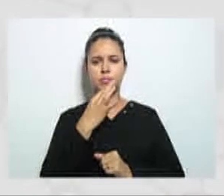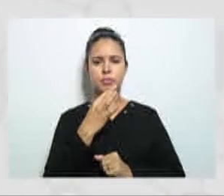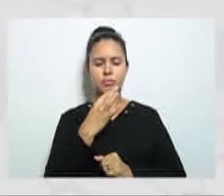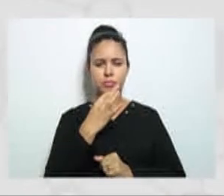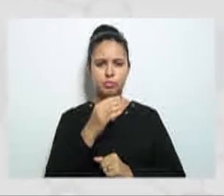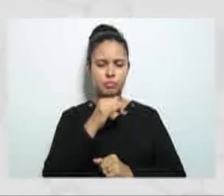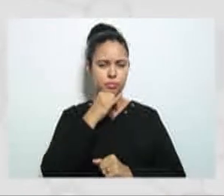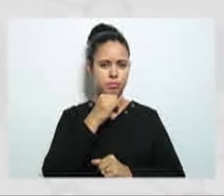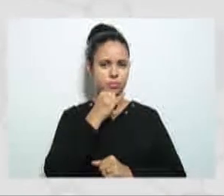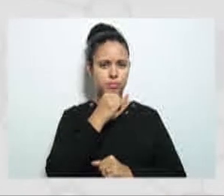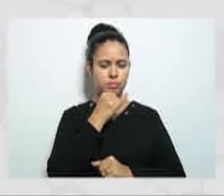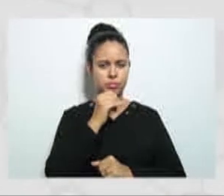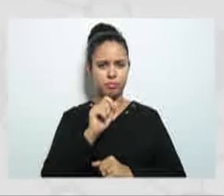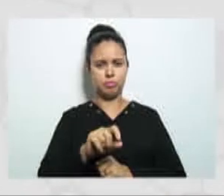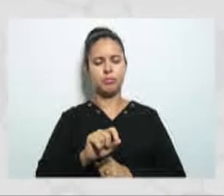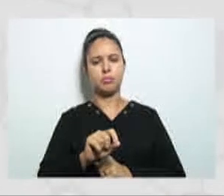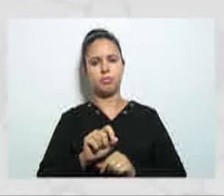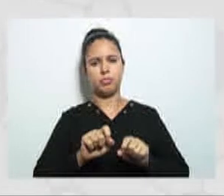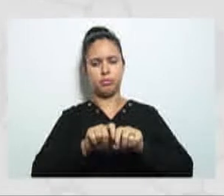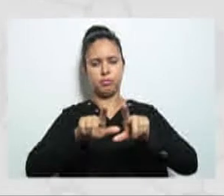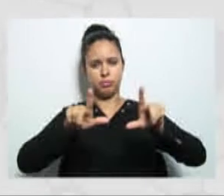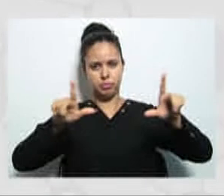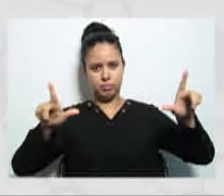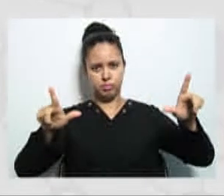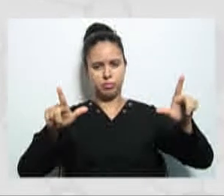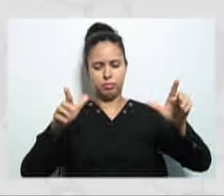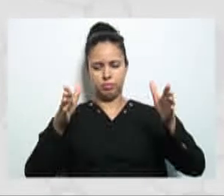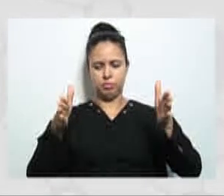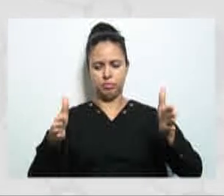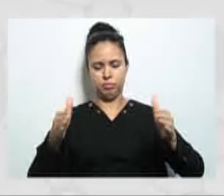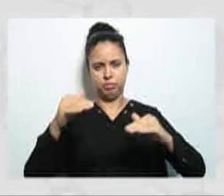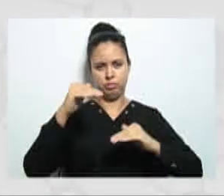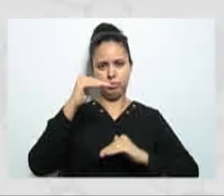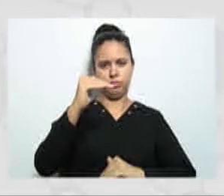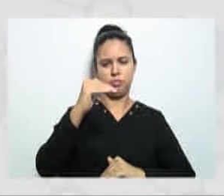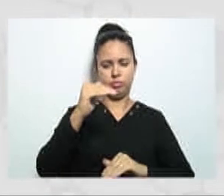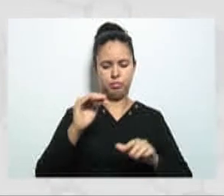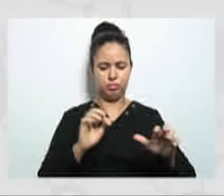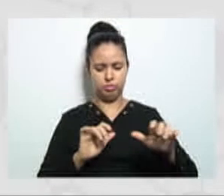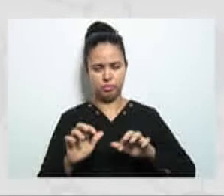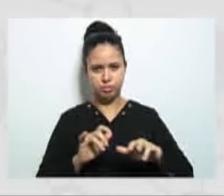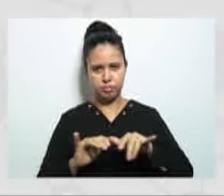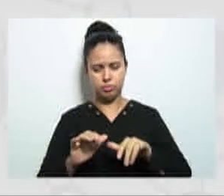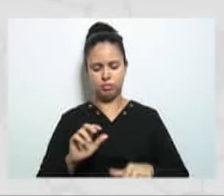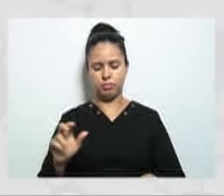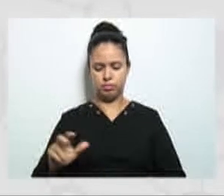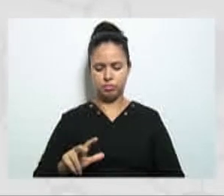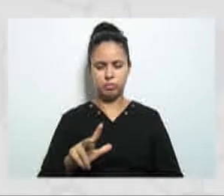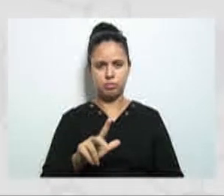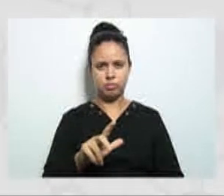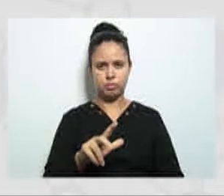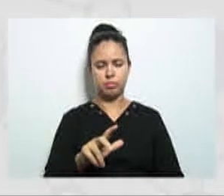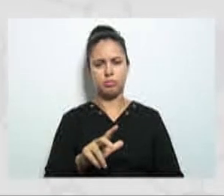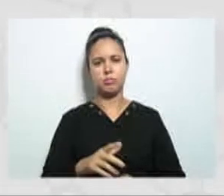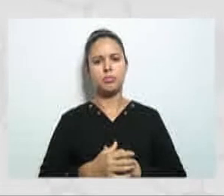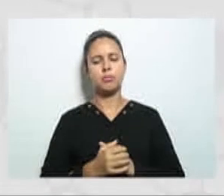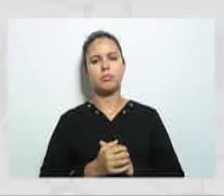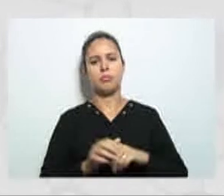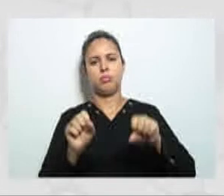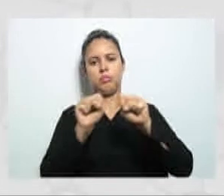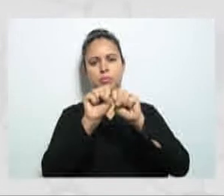hardware. Monitor, processador, gabinete. Aí a gente tem teclado, mouse, vários outros. Tá? Exemplo de